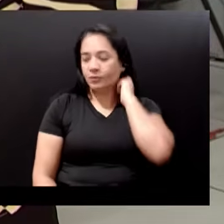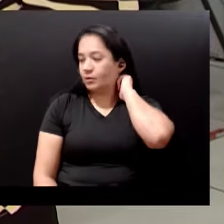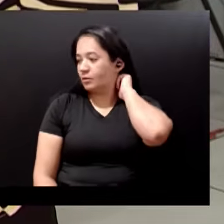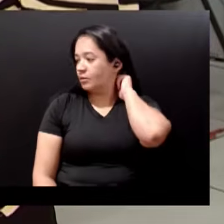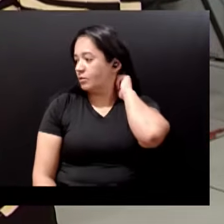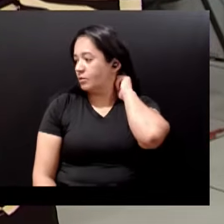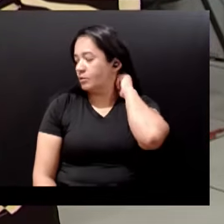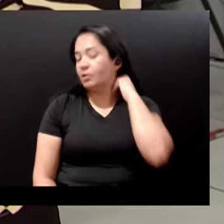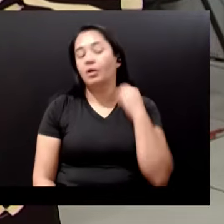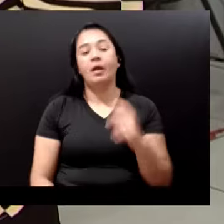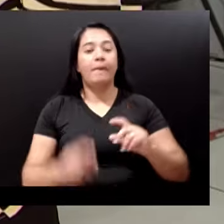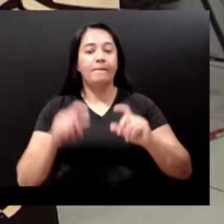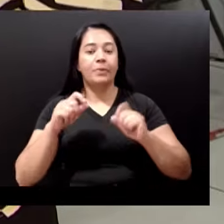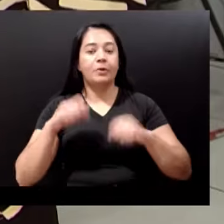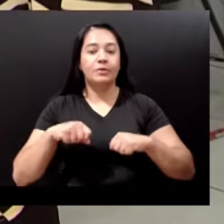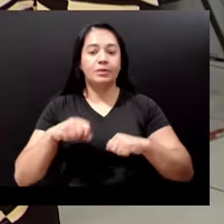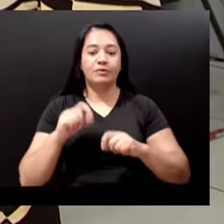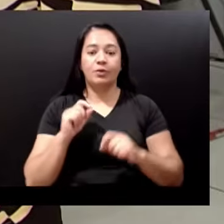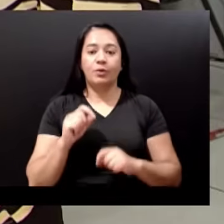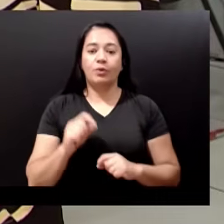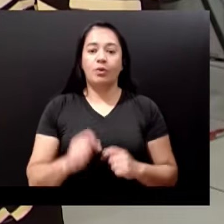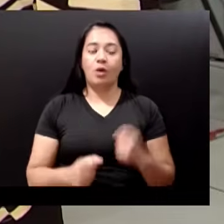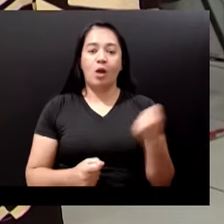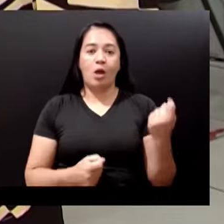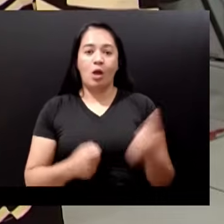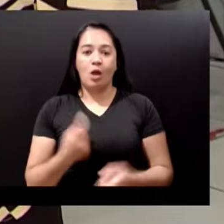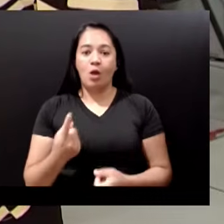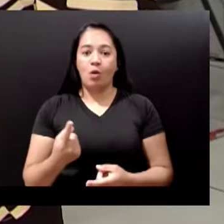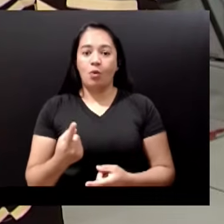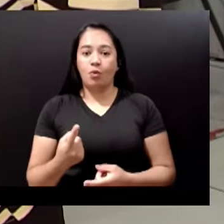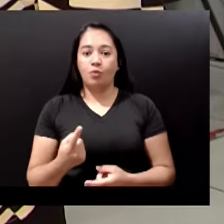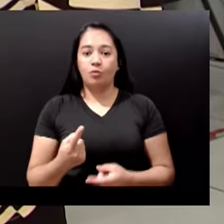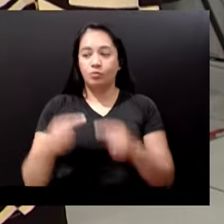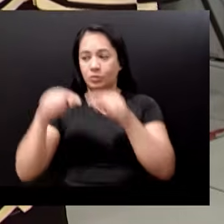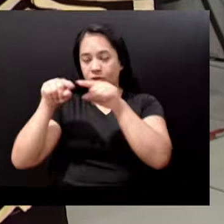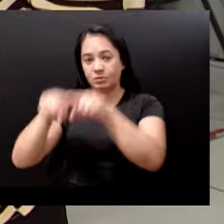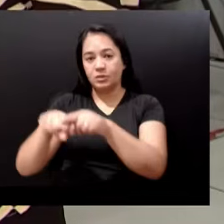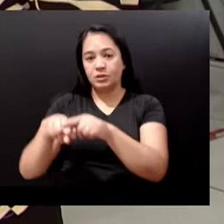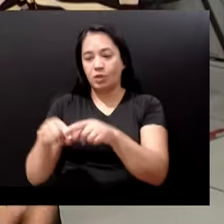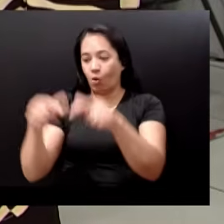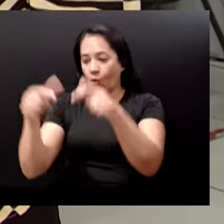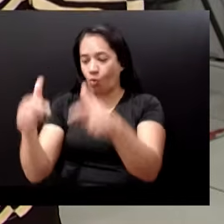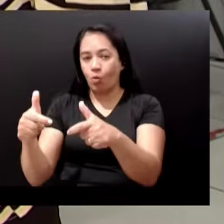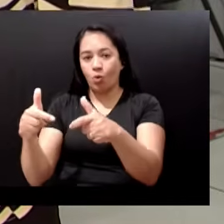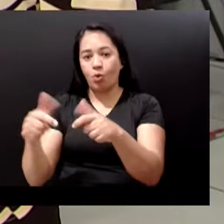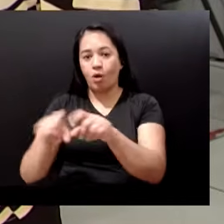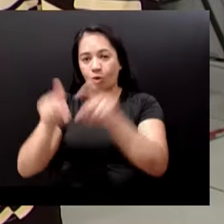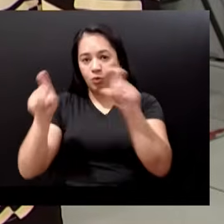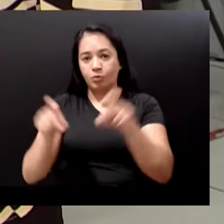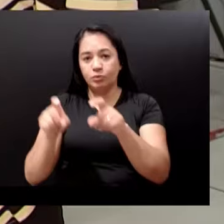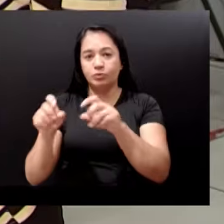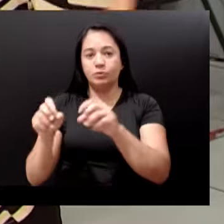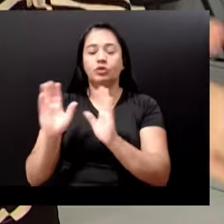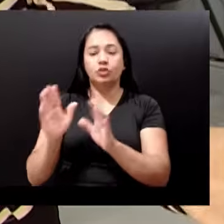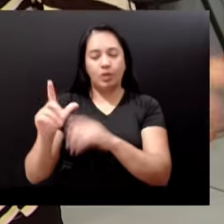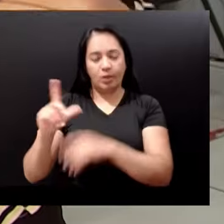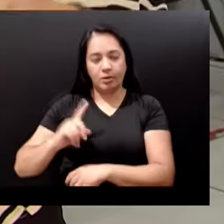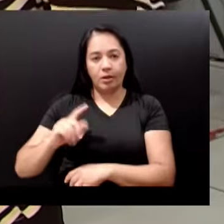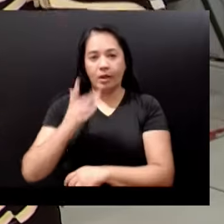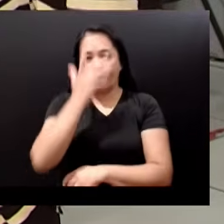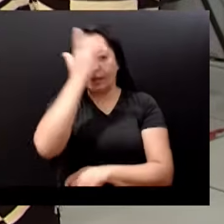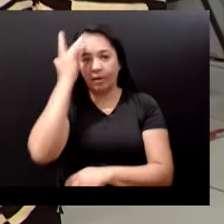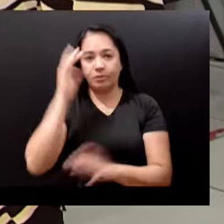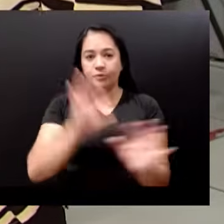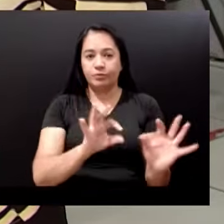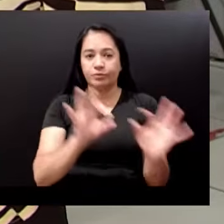por exemplo, de alguns dos nossos parceiros, eles oferecem o local com o computador para as pessoas poderem assistir os cursos, inclusive